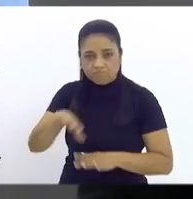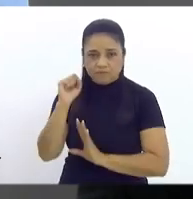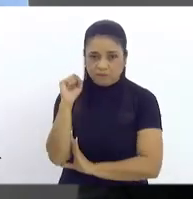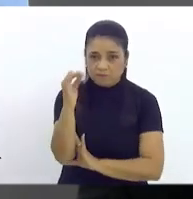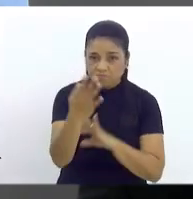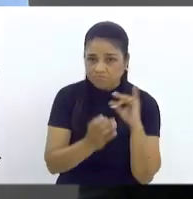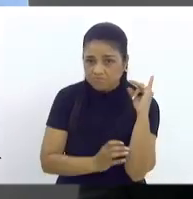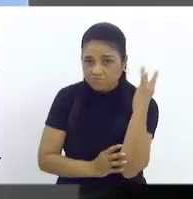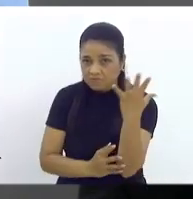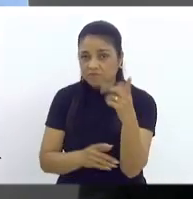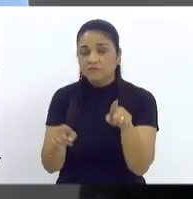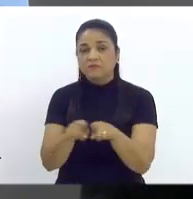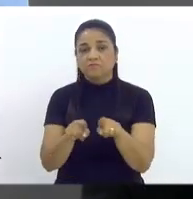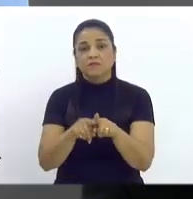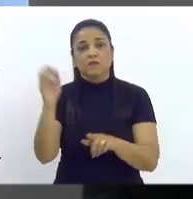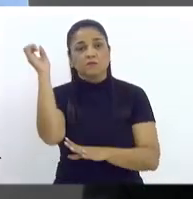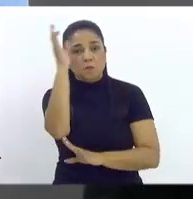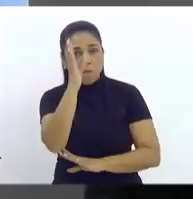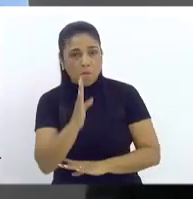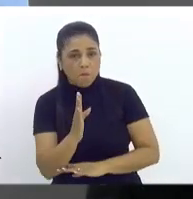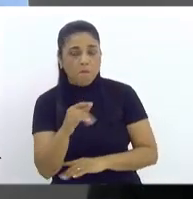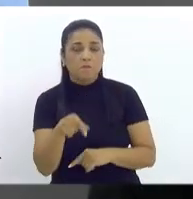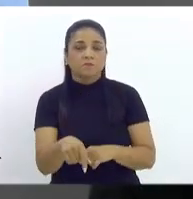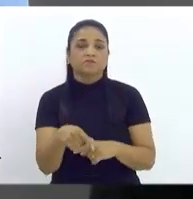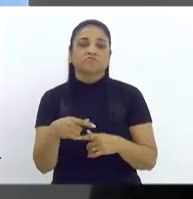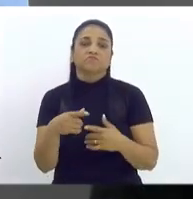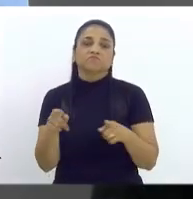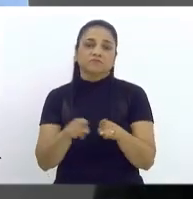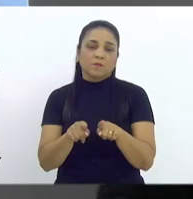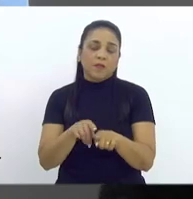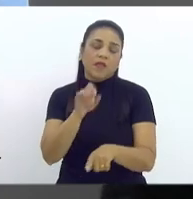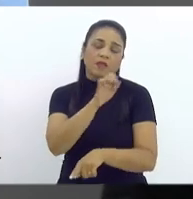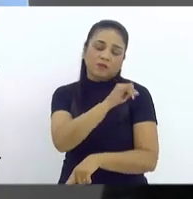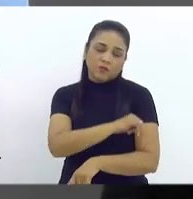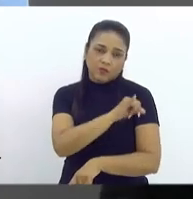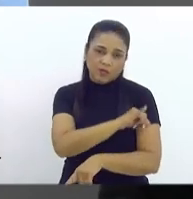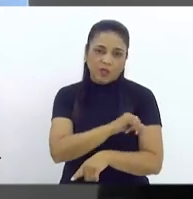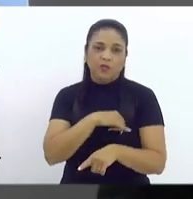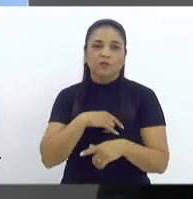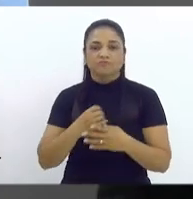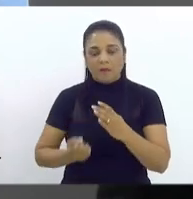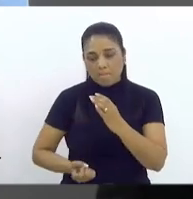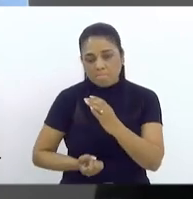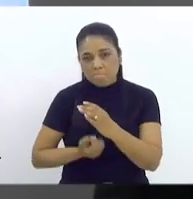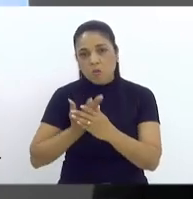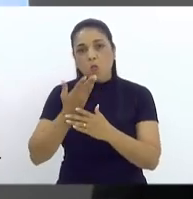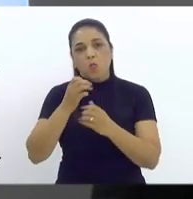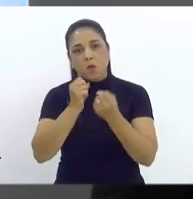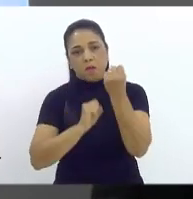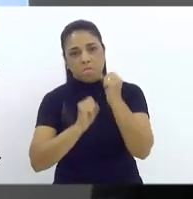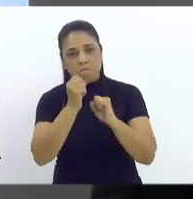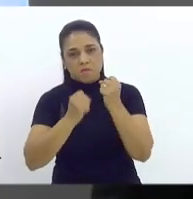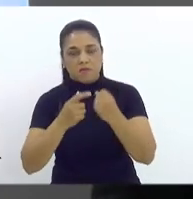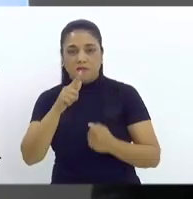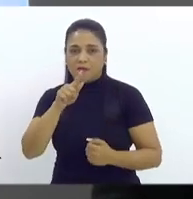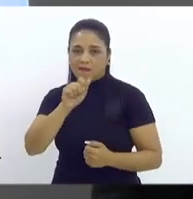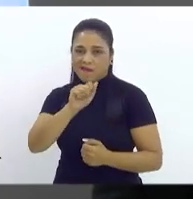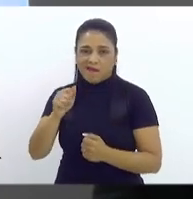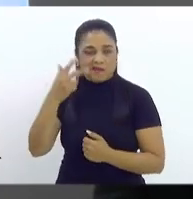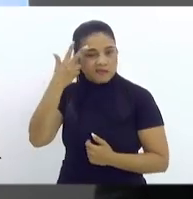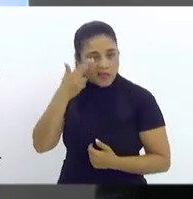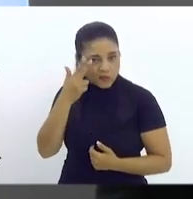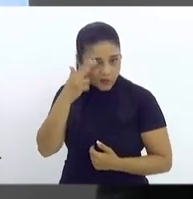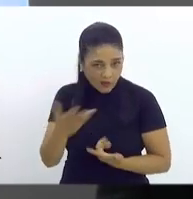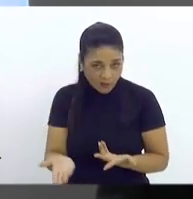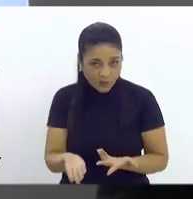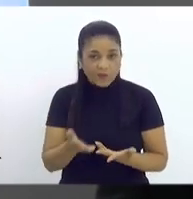país por estar utilizando o produto para o Rio de Janeiro por ser um produtor de gás natural. Outro ponto de grande relevância